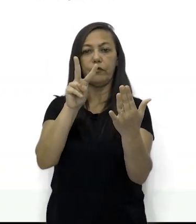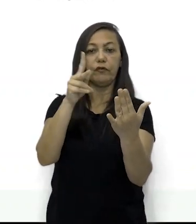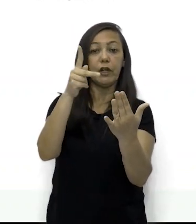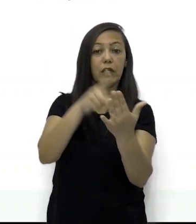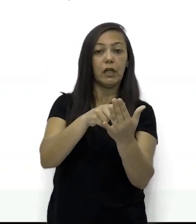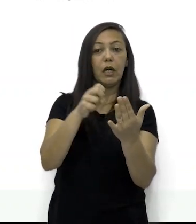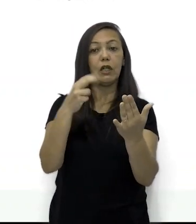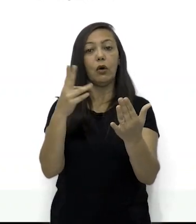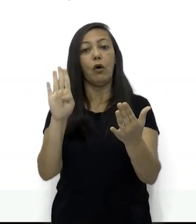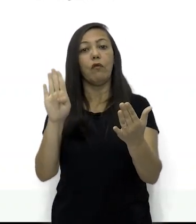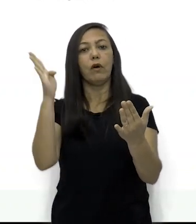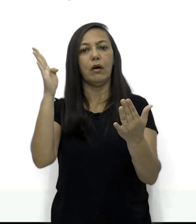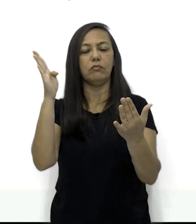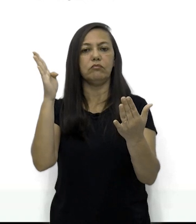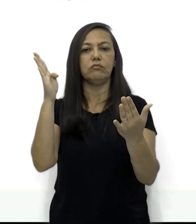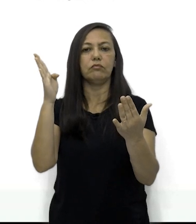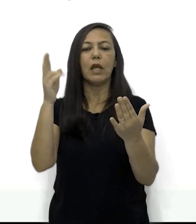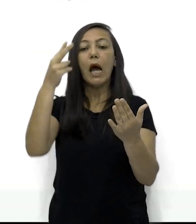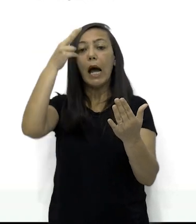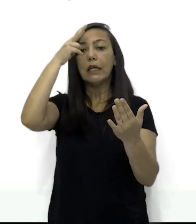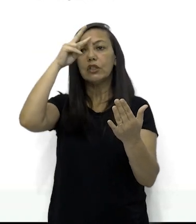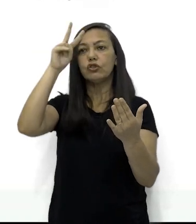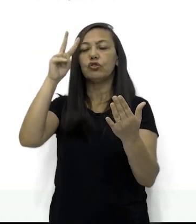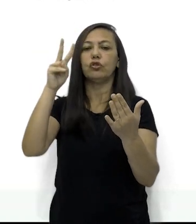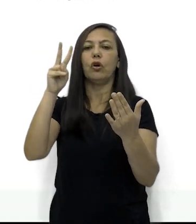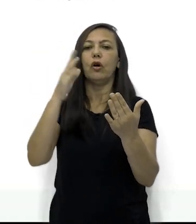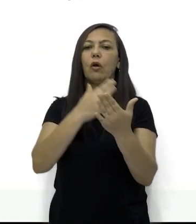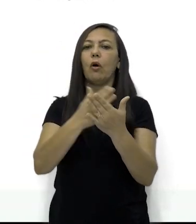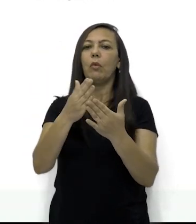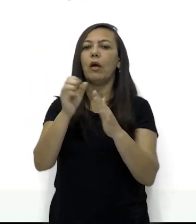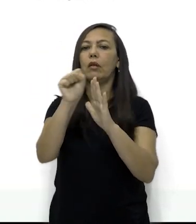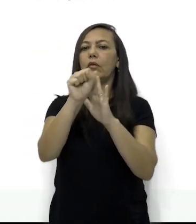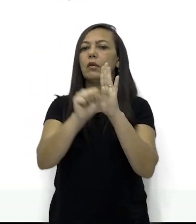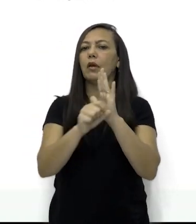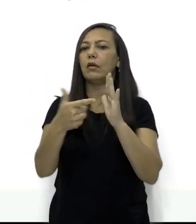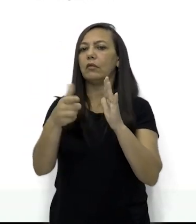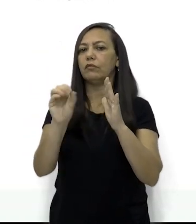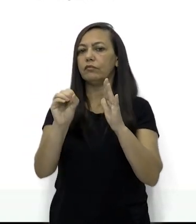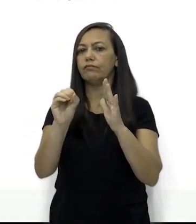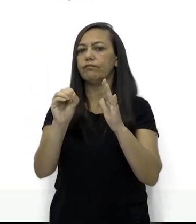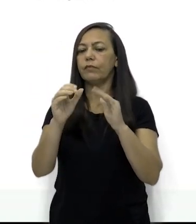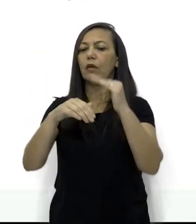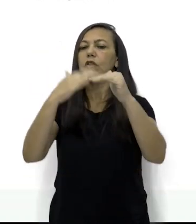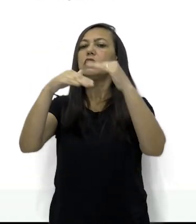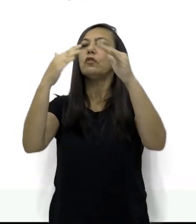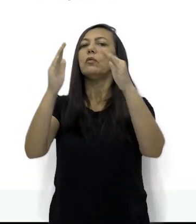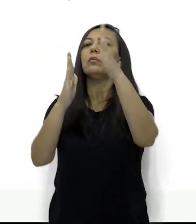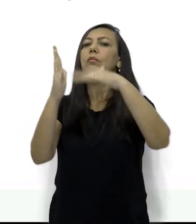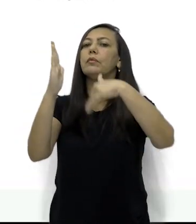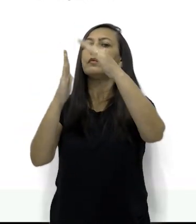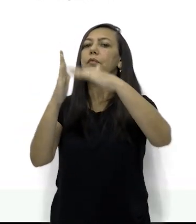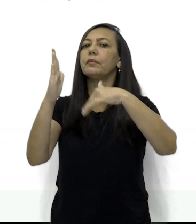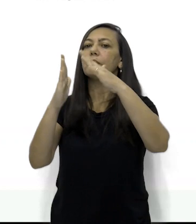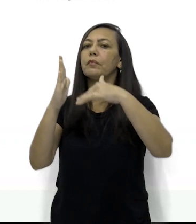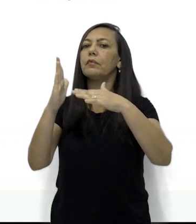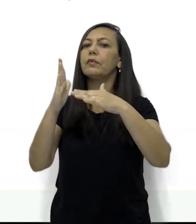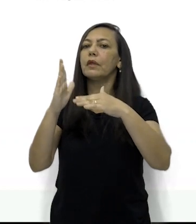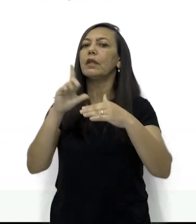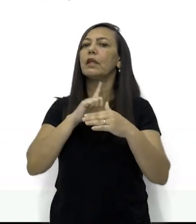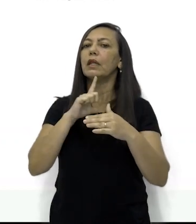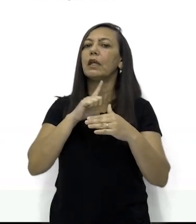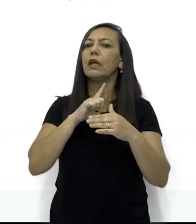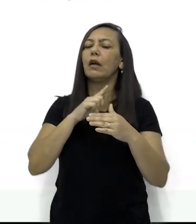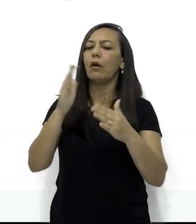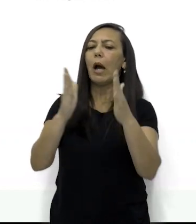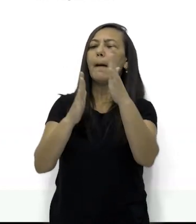ou falsas. A história da pintura inicia-se no século XX. Verdadeiro ou falso? A ascensão da pintura no Brasil veio com o barroco e